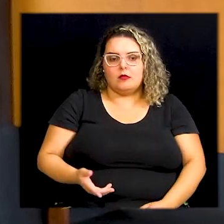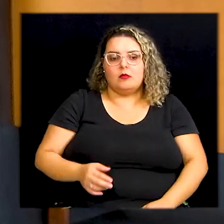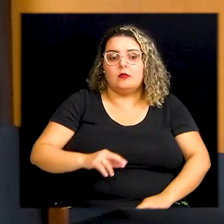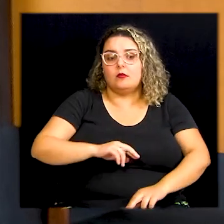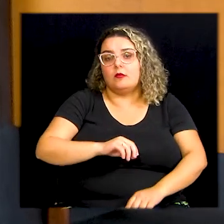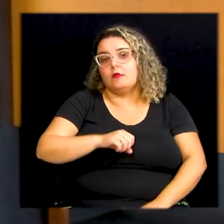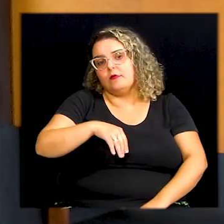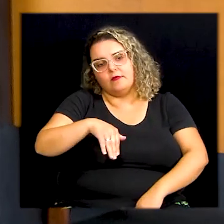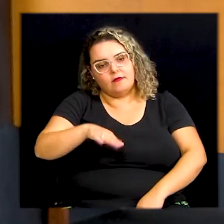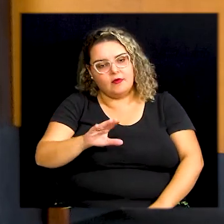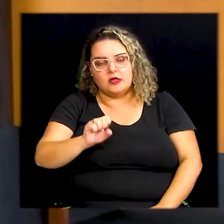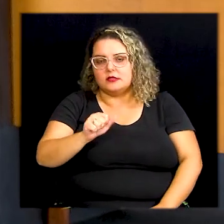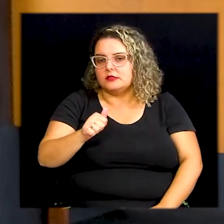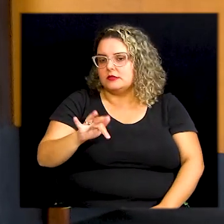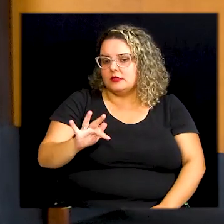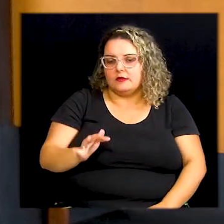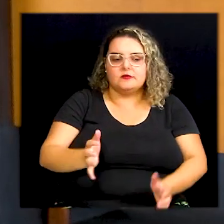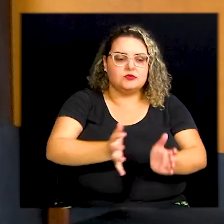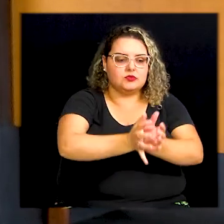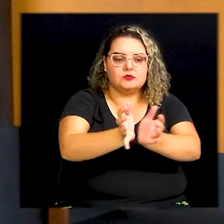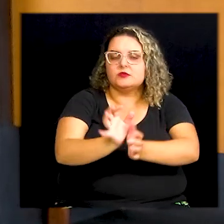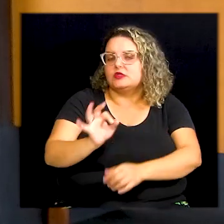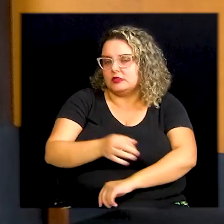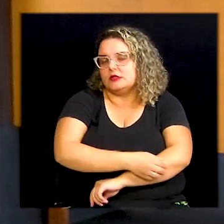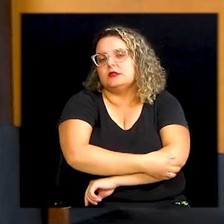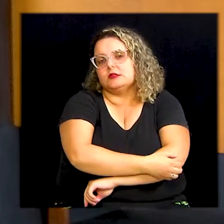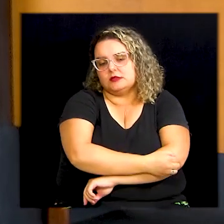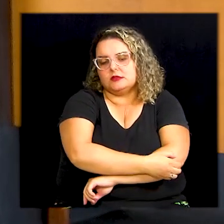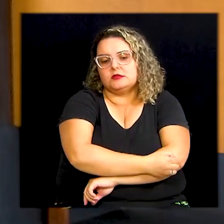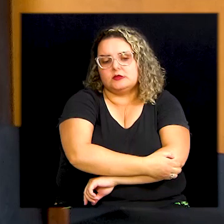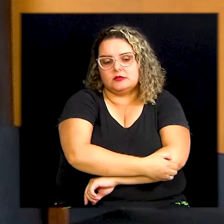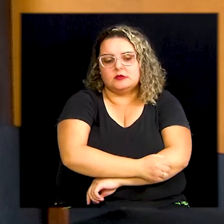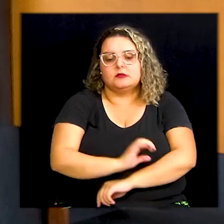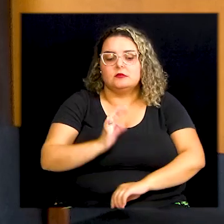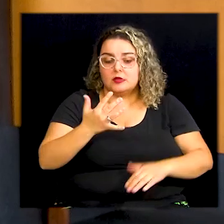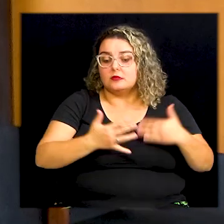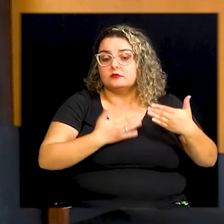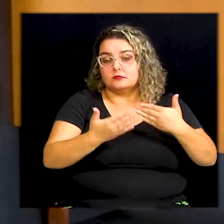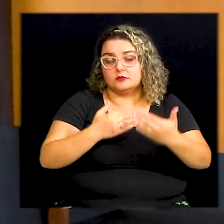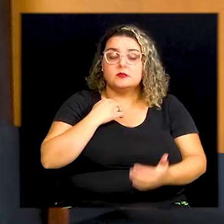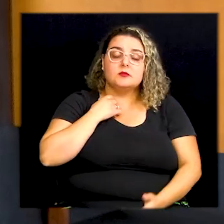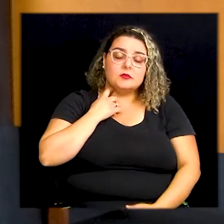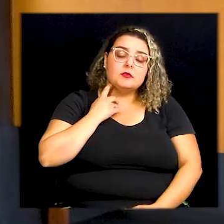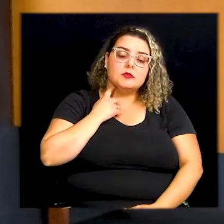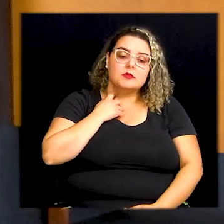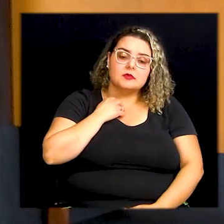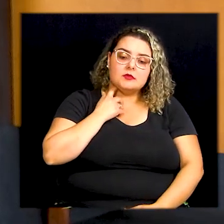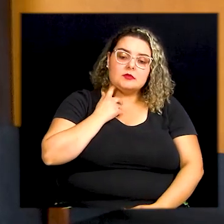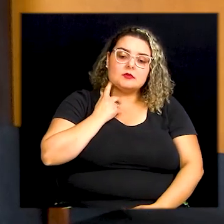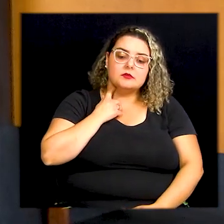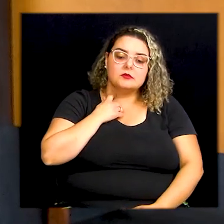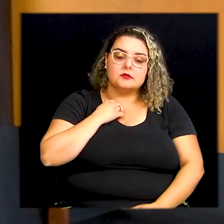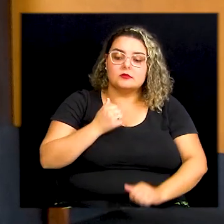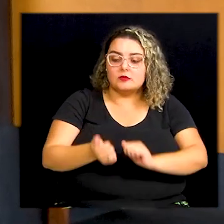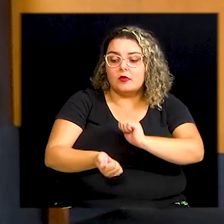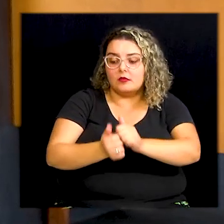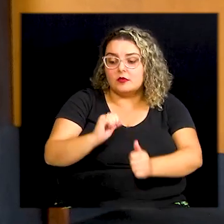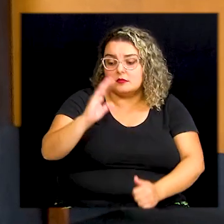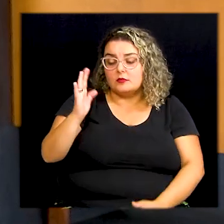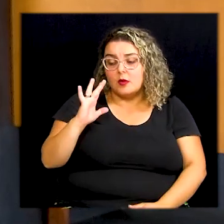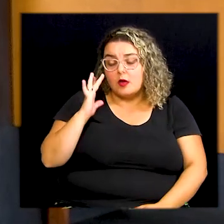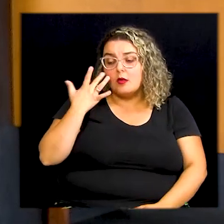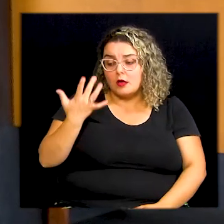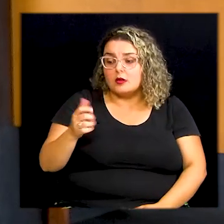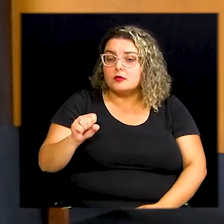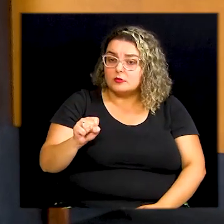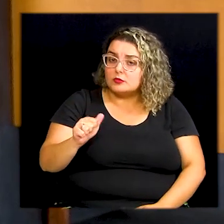virar muito mais SAFs aqui de clubes, certeza. Uma coisa que vem acontecendo diretamente aí no futebol brasileiro, mas eu acho